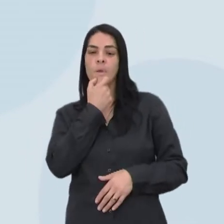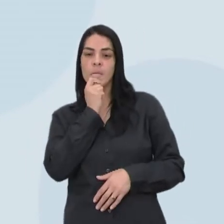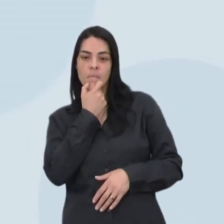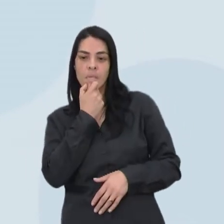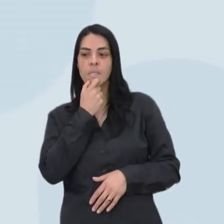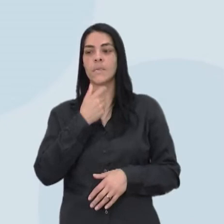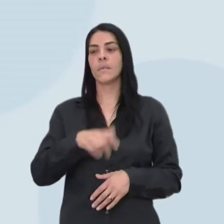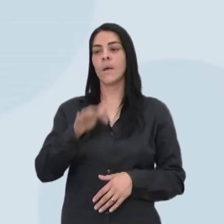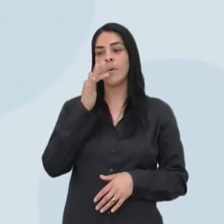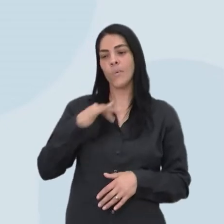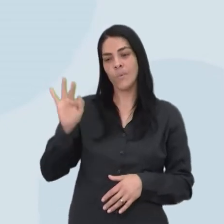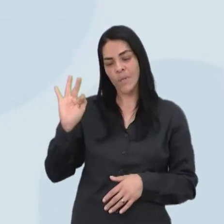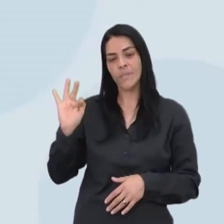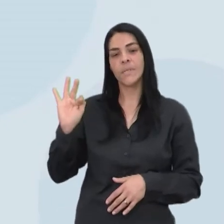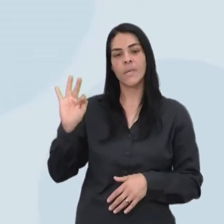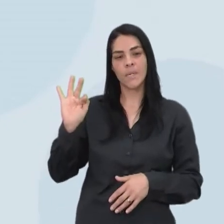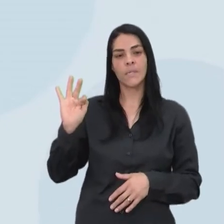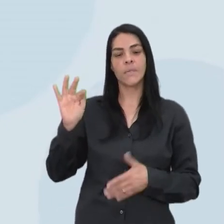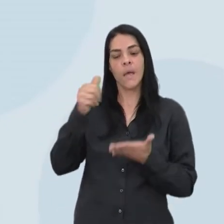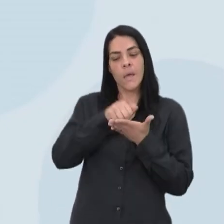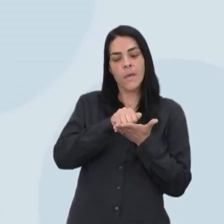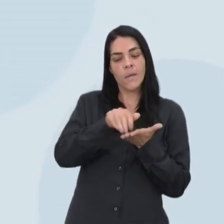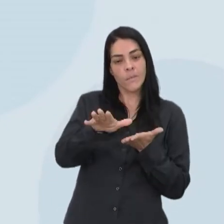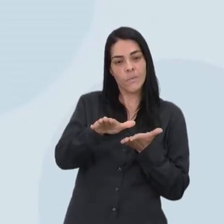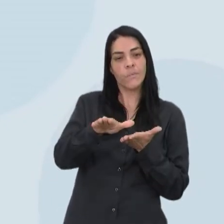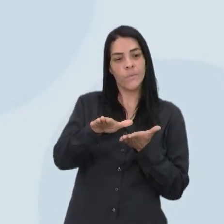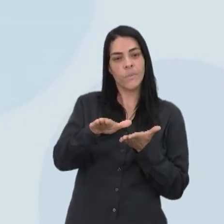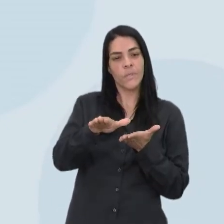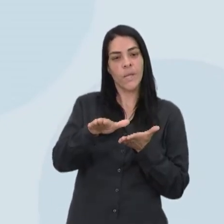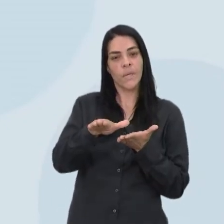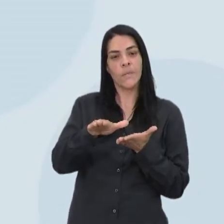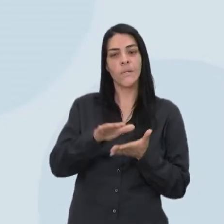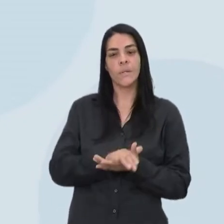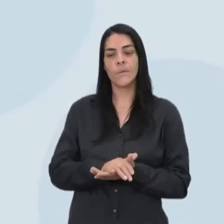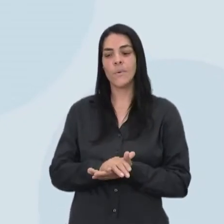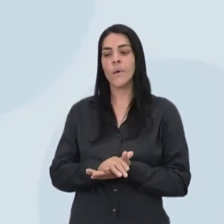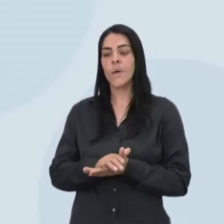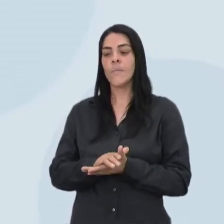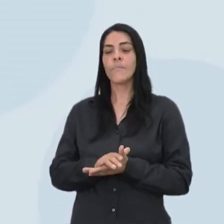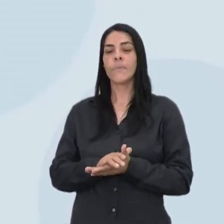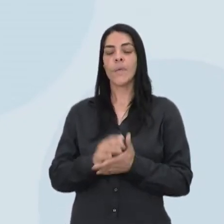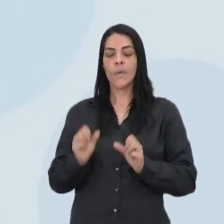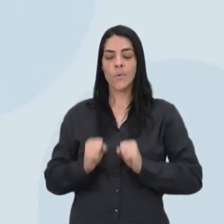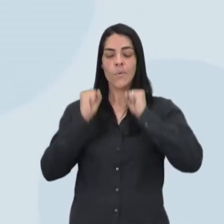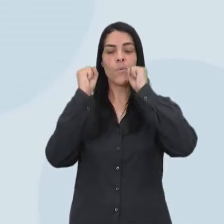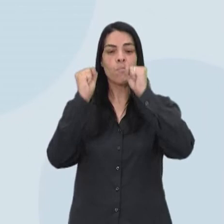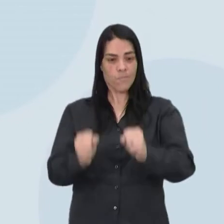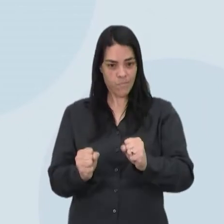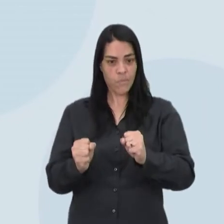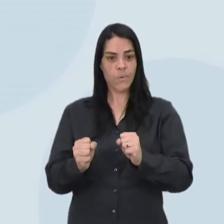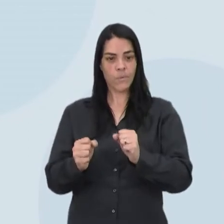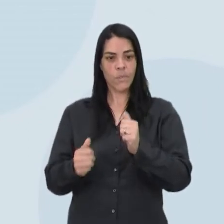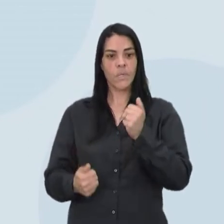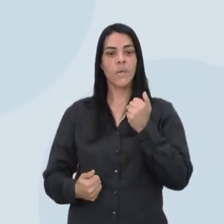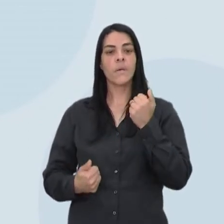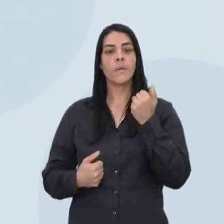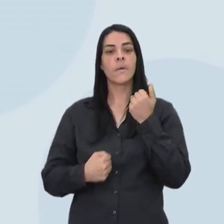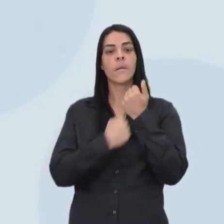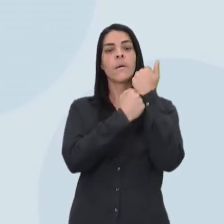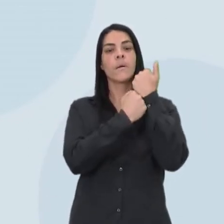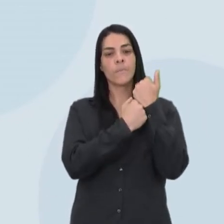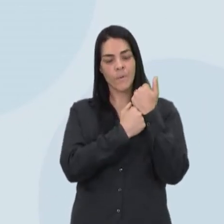os franceses. Então, assim, expulsá-los e tomar conta do poder e tornar aí o país independente e começar um governo